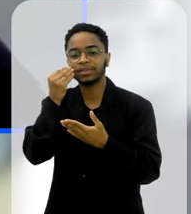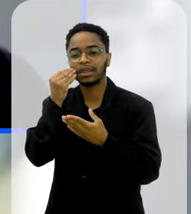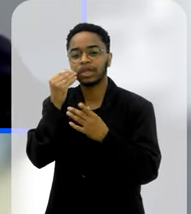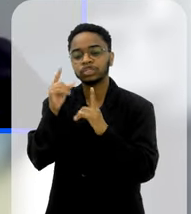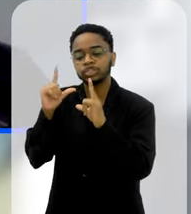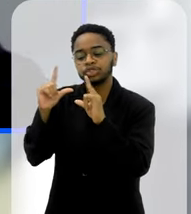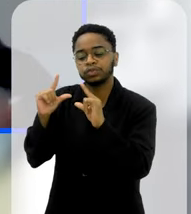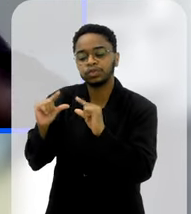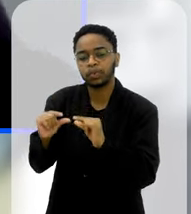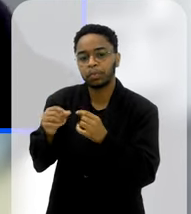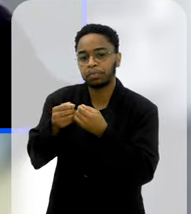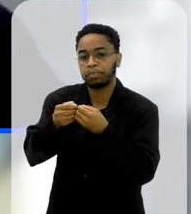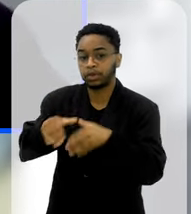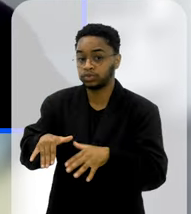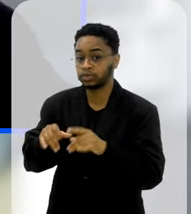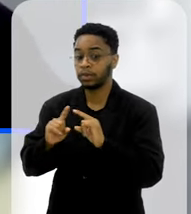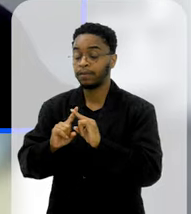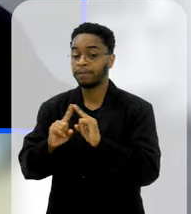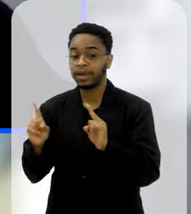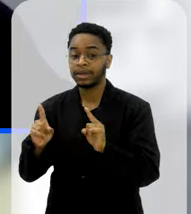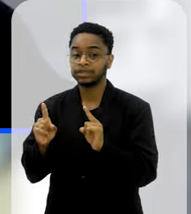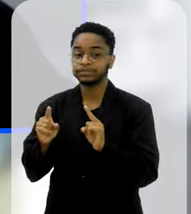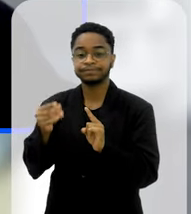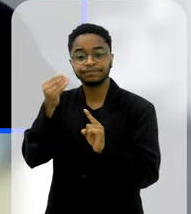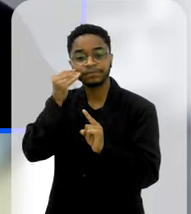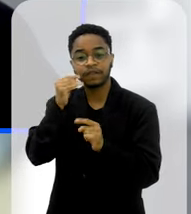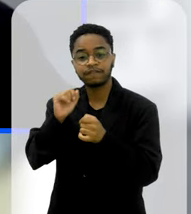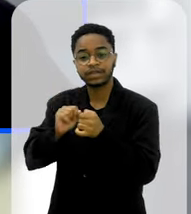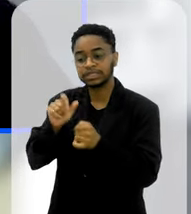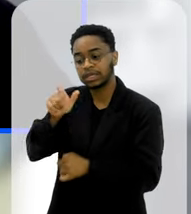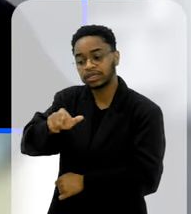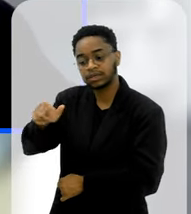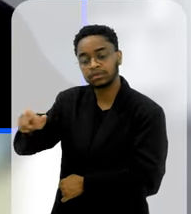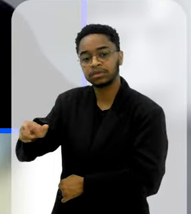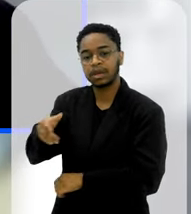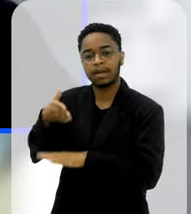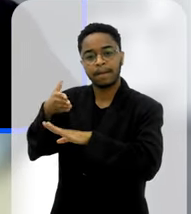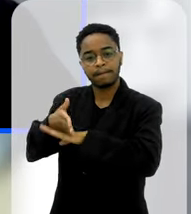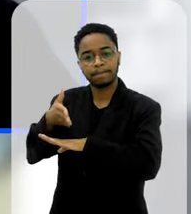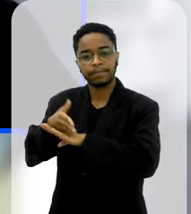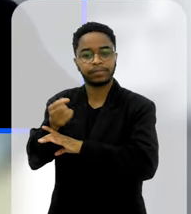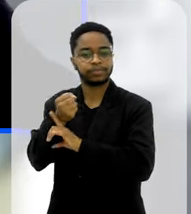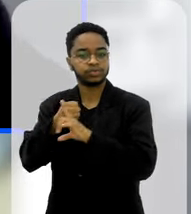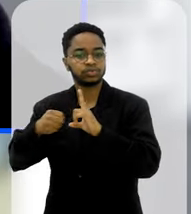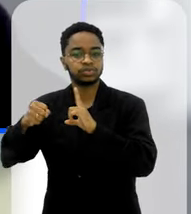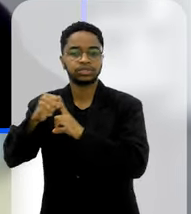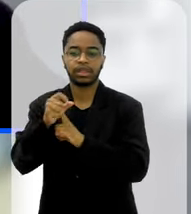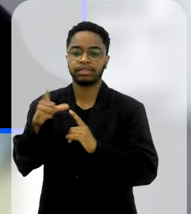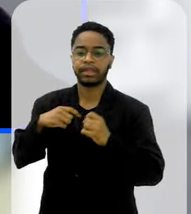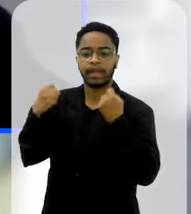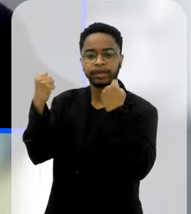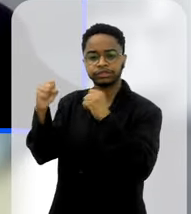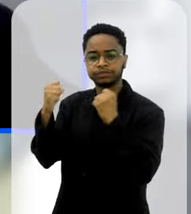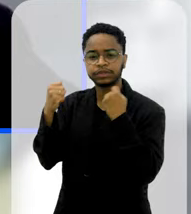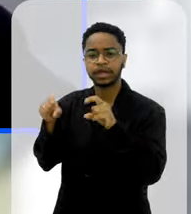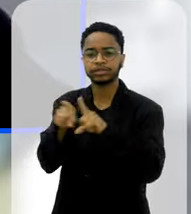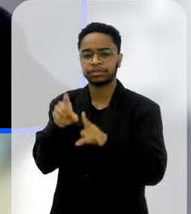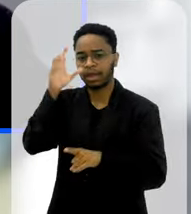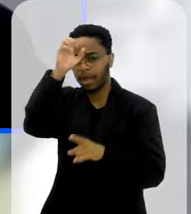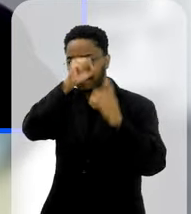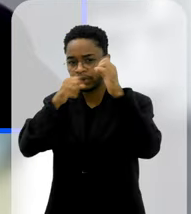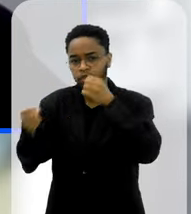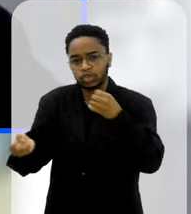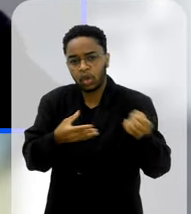é adormecer essa doença e fazer com que essas pessoas participem socialmente de